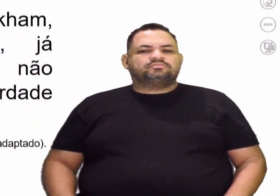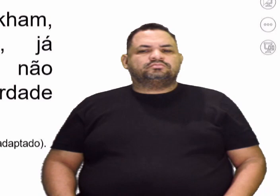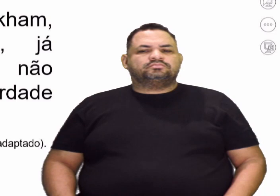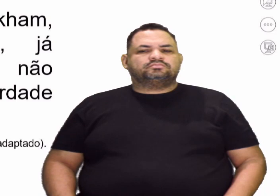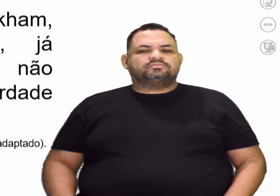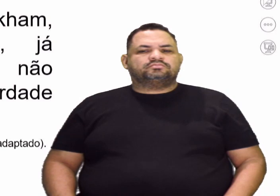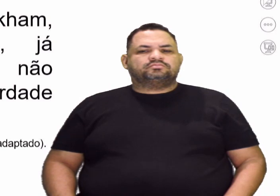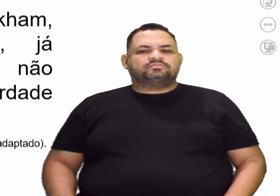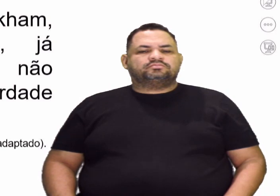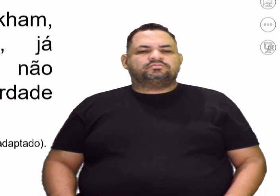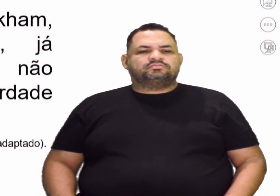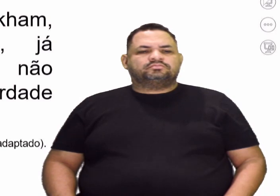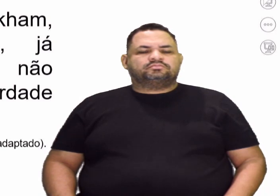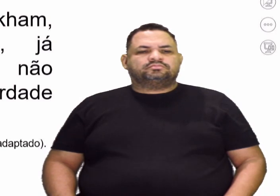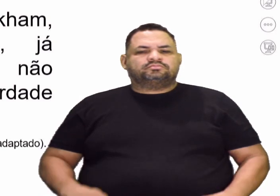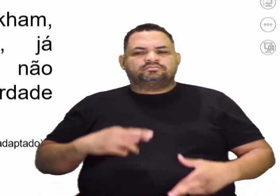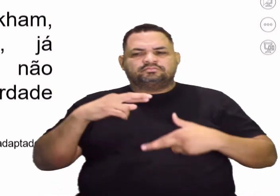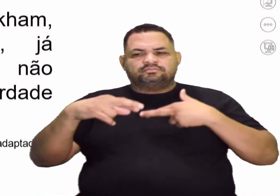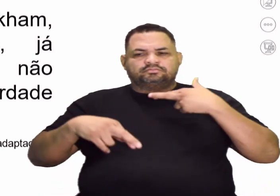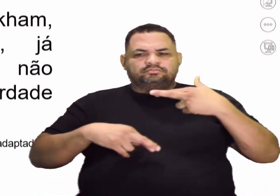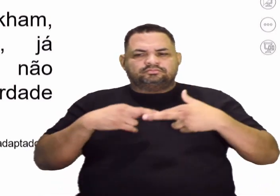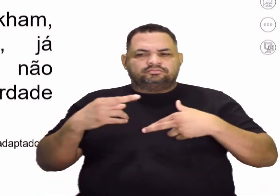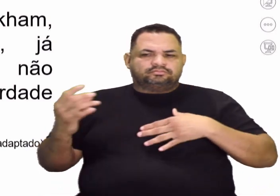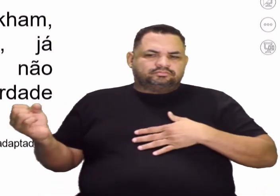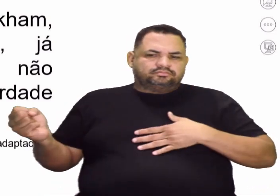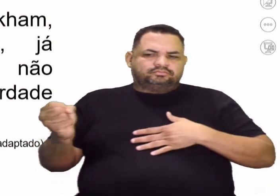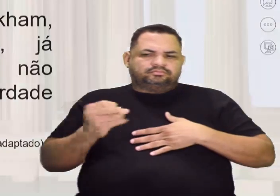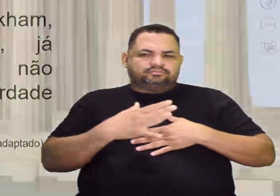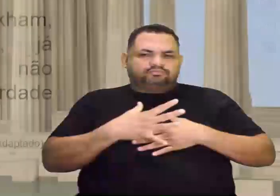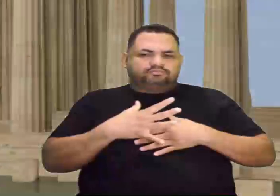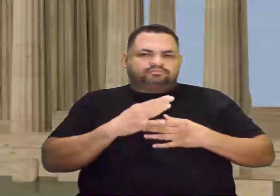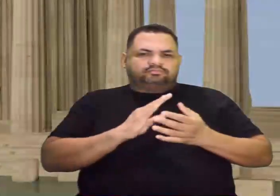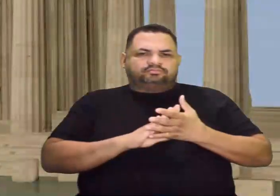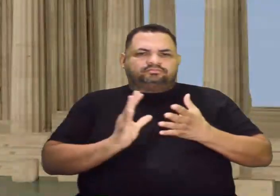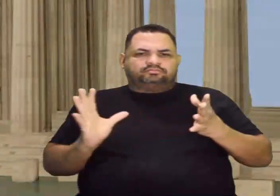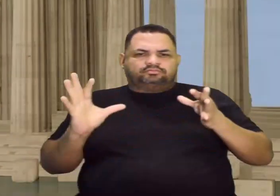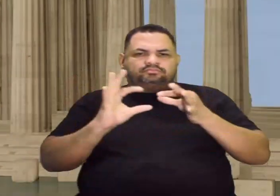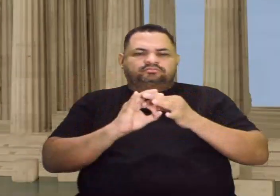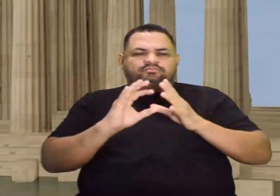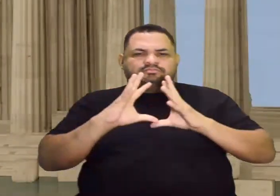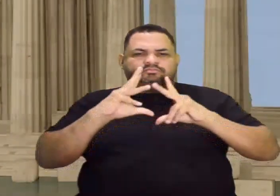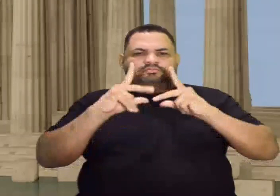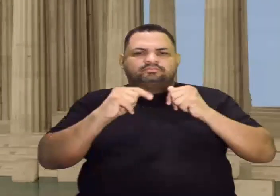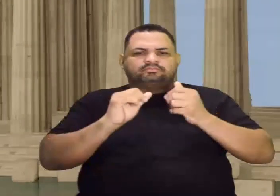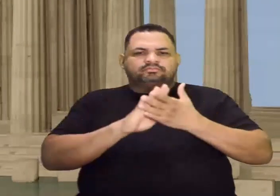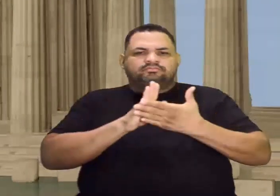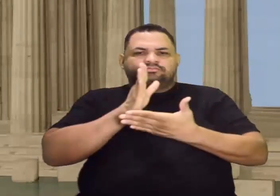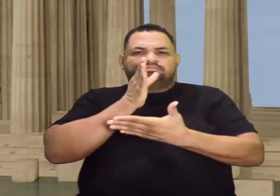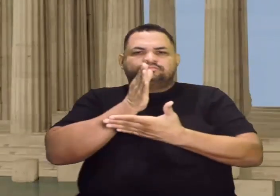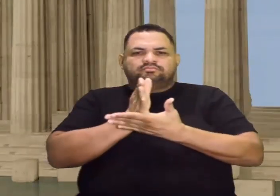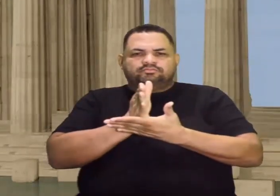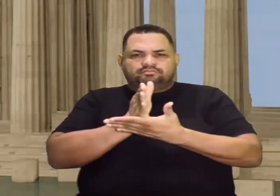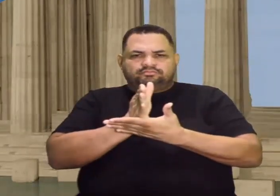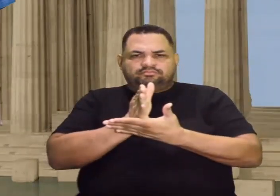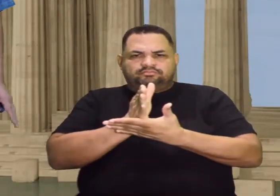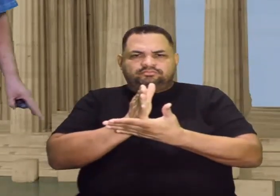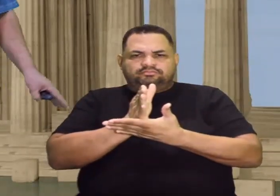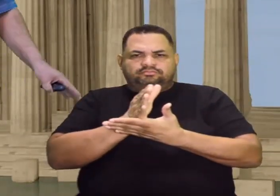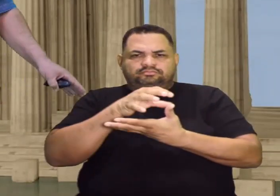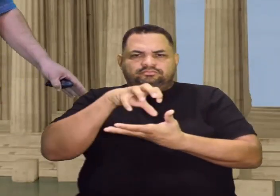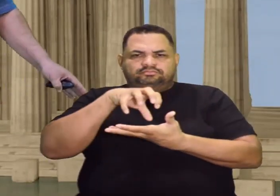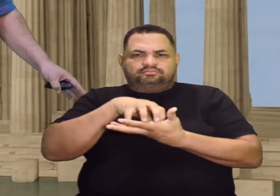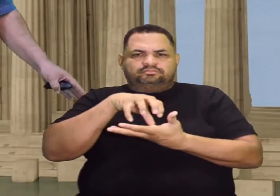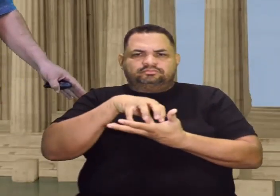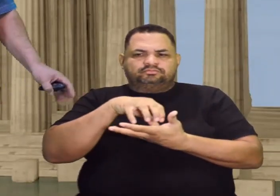só. O Renascimento, aí como diz o contexto geral, ele está no meio. Vamos supor,